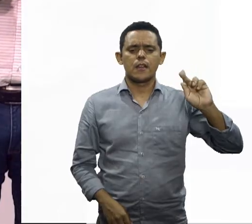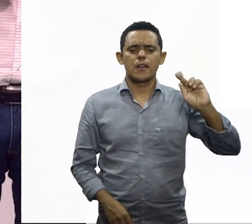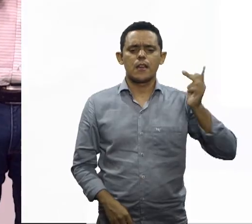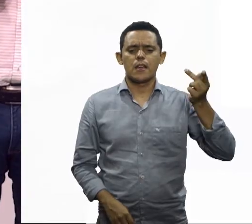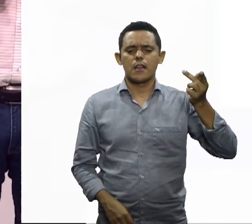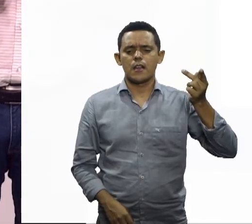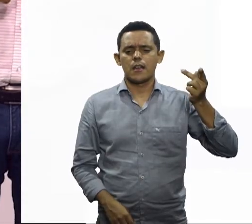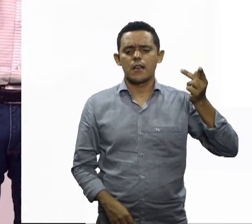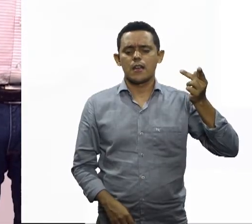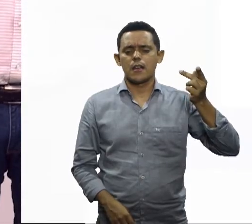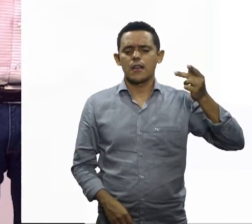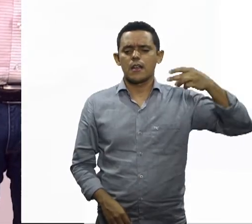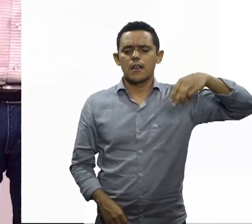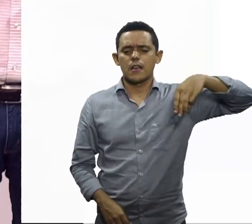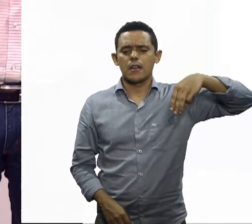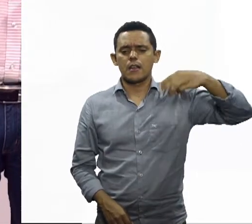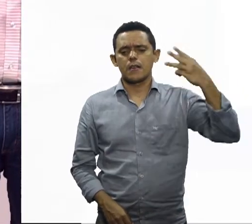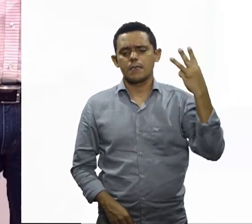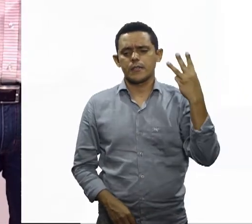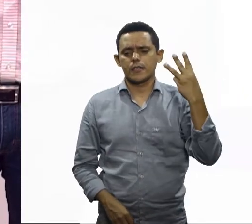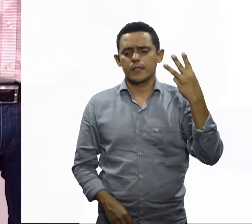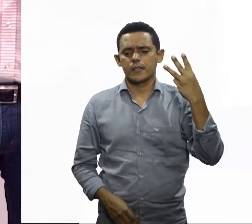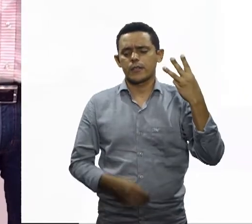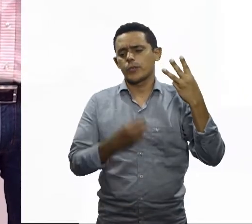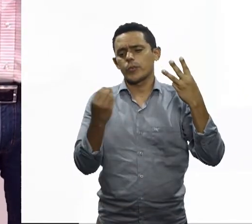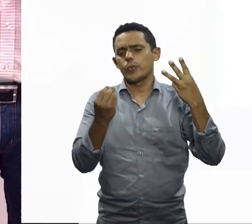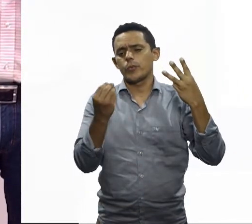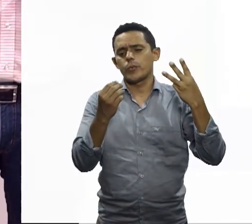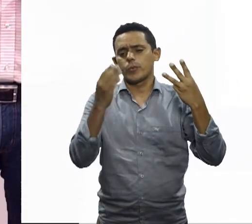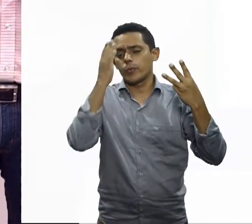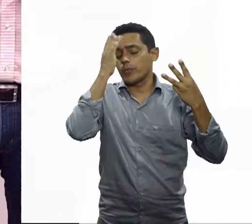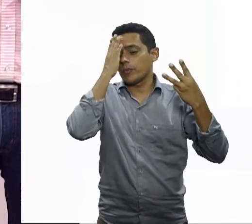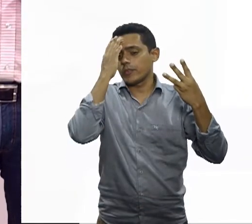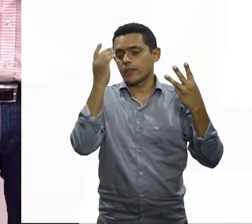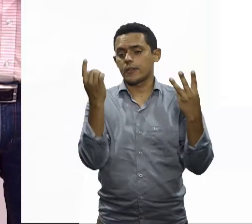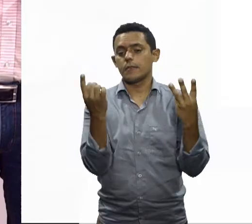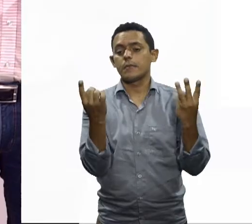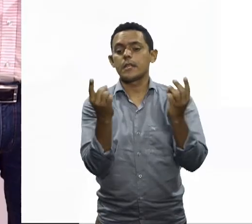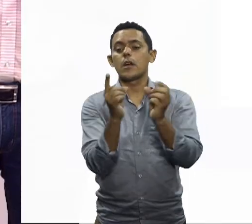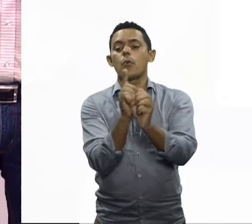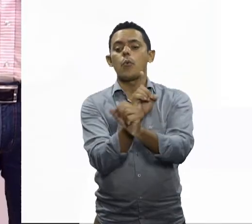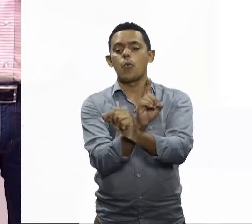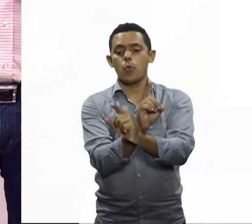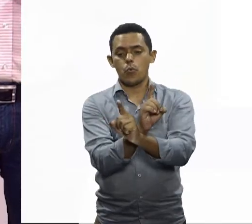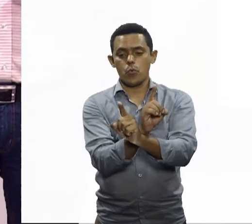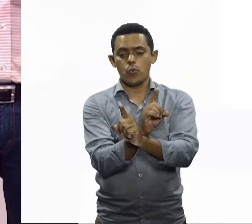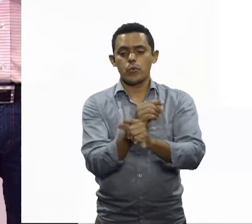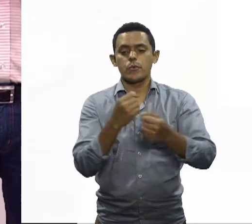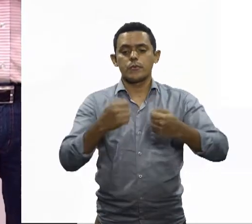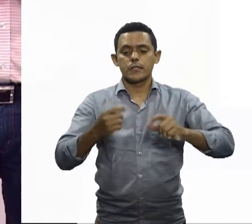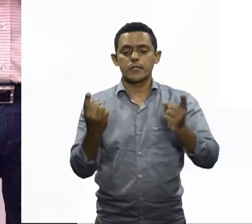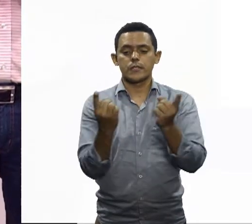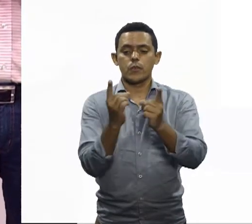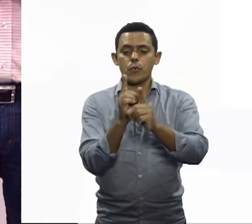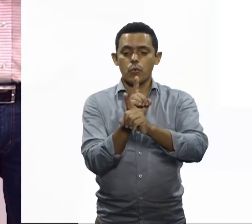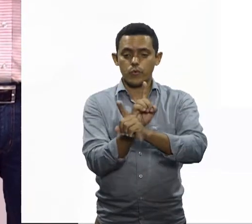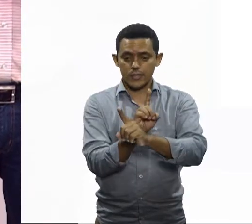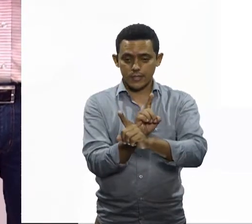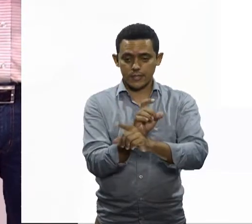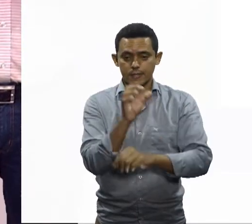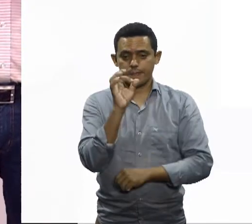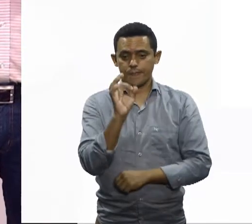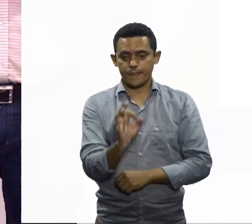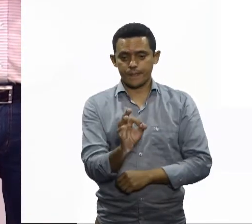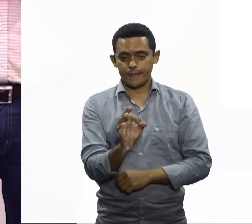passar para litro. O que é que eu devo fazer? Eu tenho que transformar o hectômetros cúbico e levar para decímetros cúbicos.